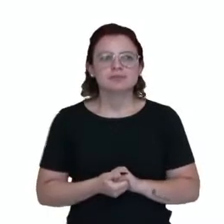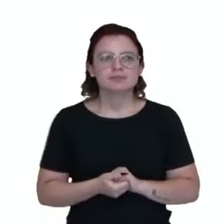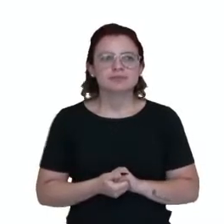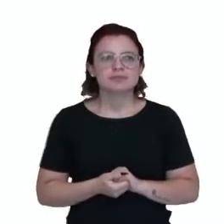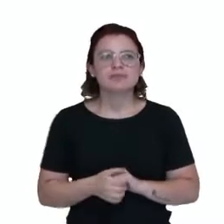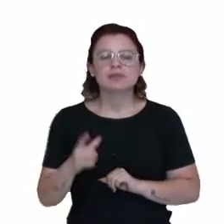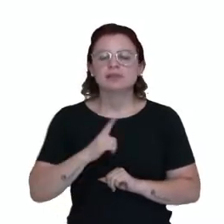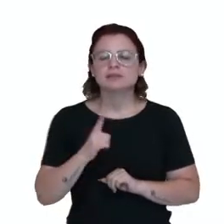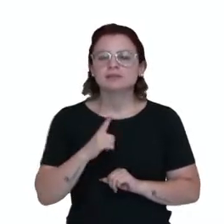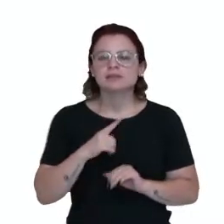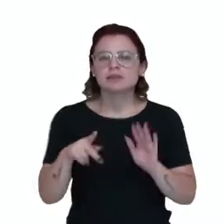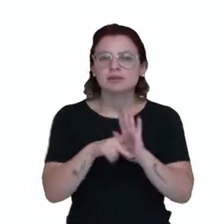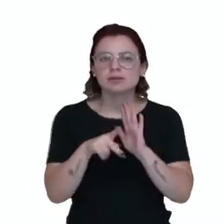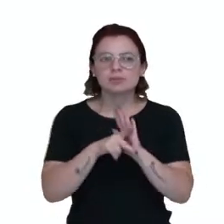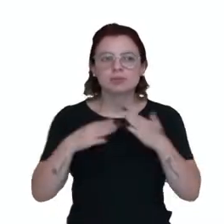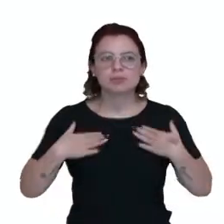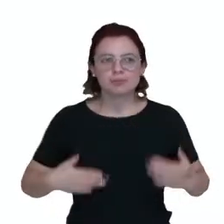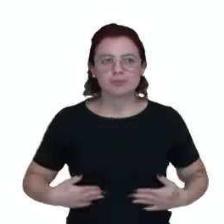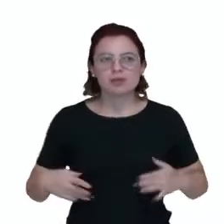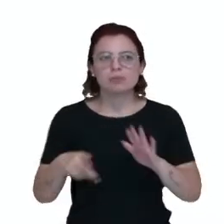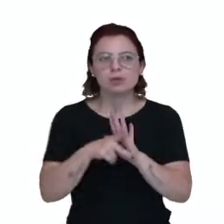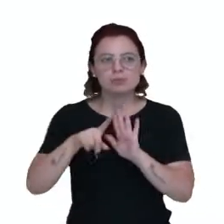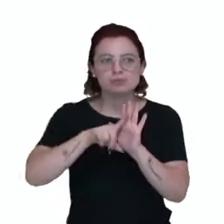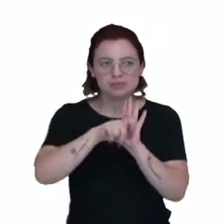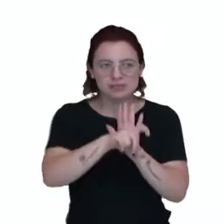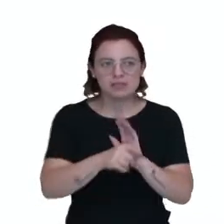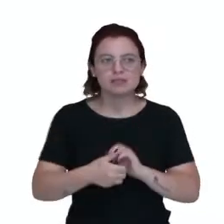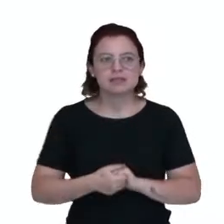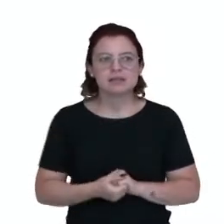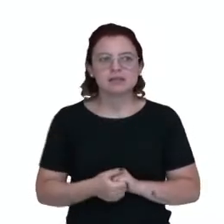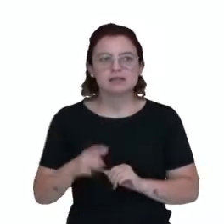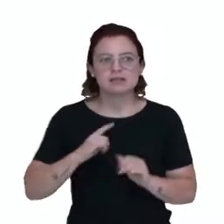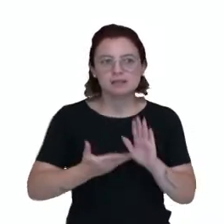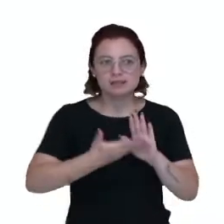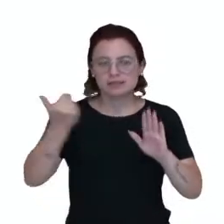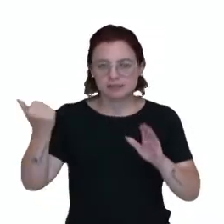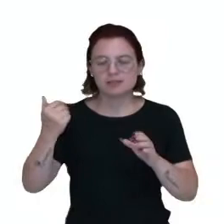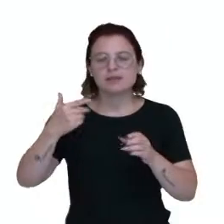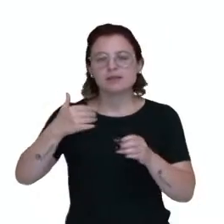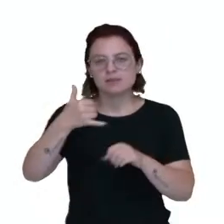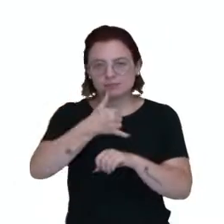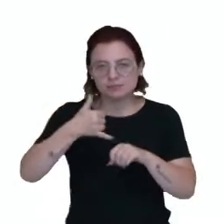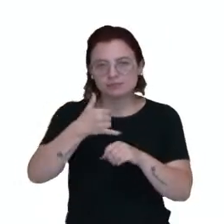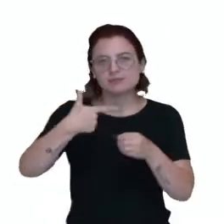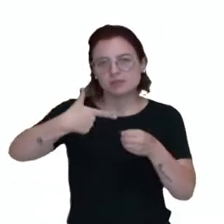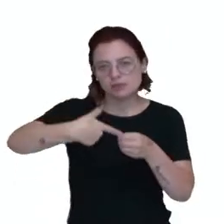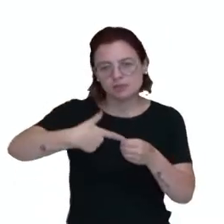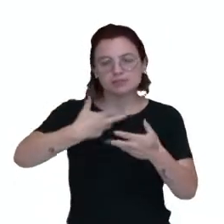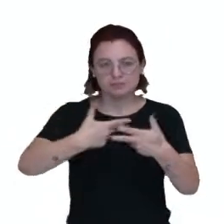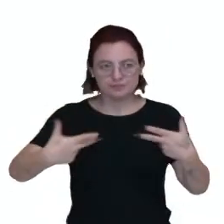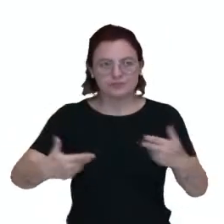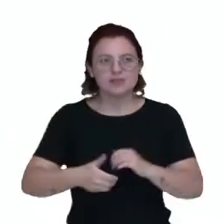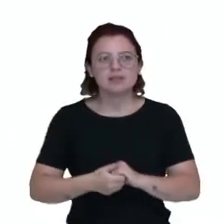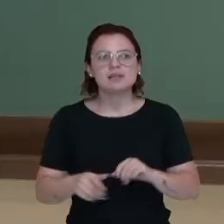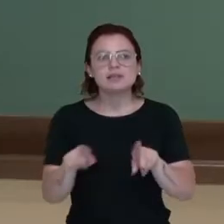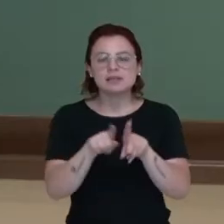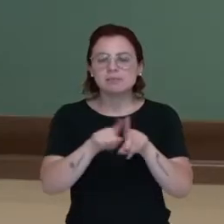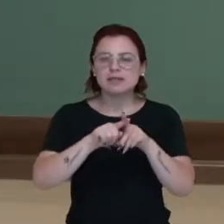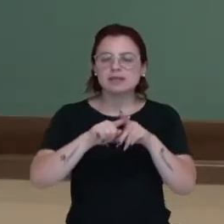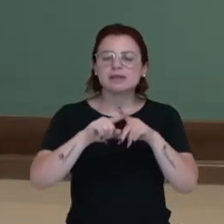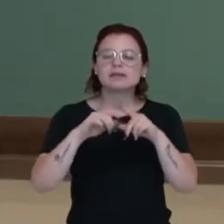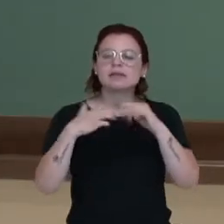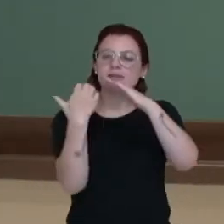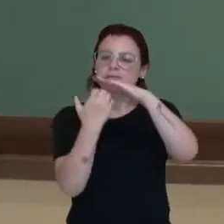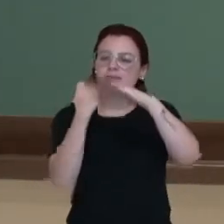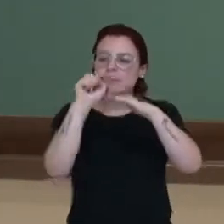algumas bactérias, extração de combustíveis minerais, principalmente petróleo, processos industriais. Então, quais são